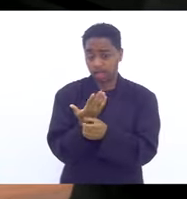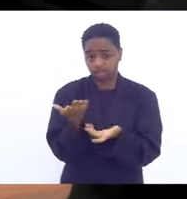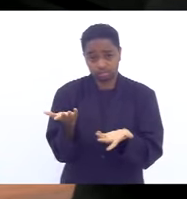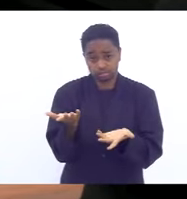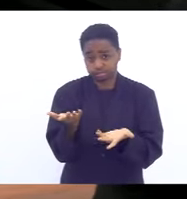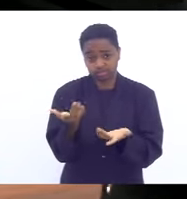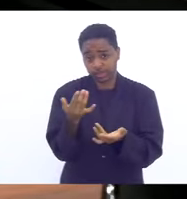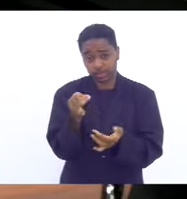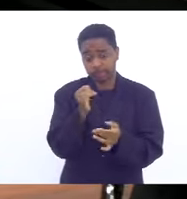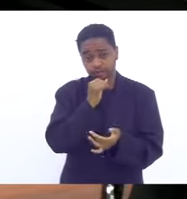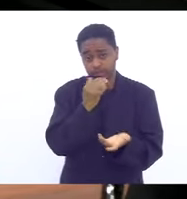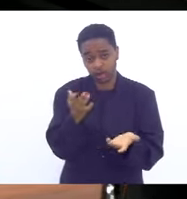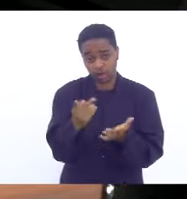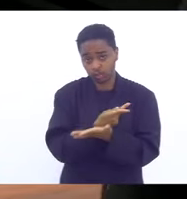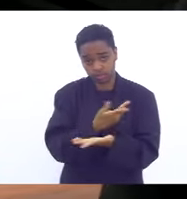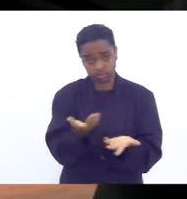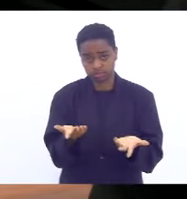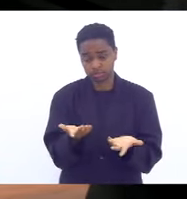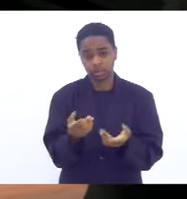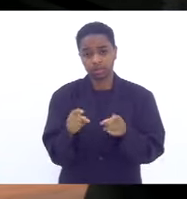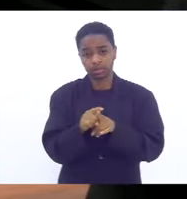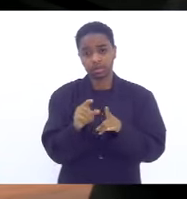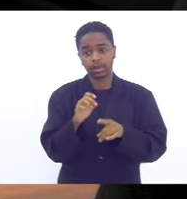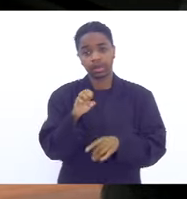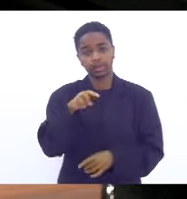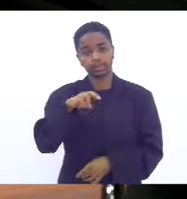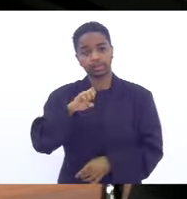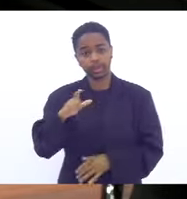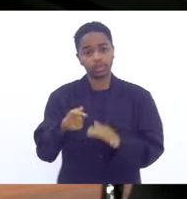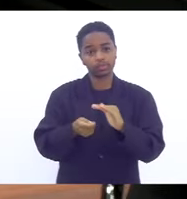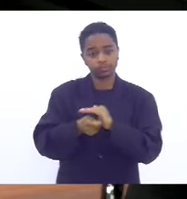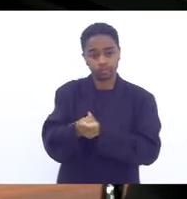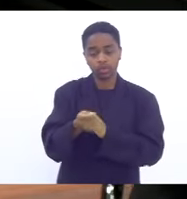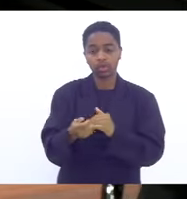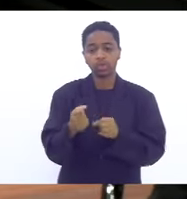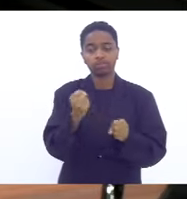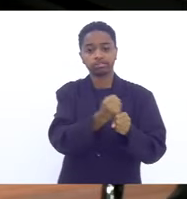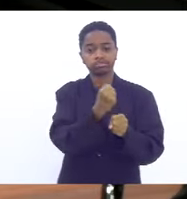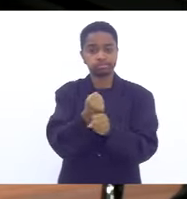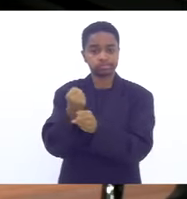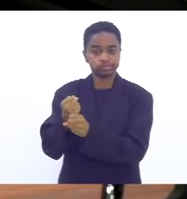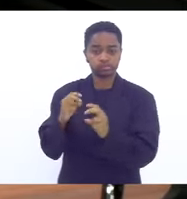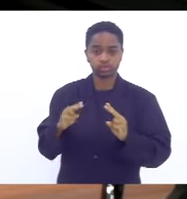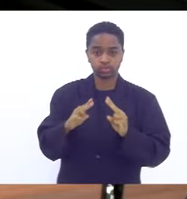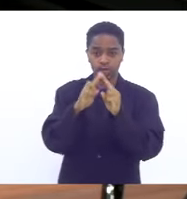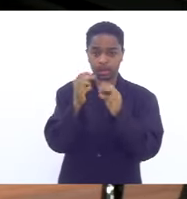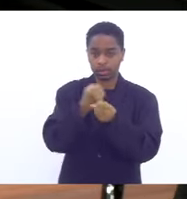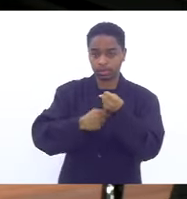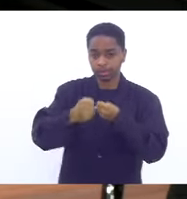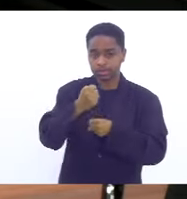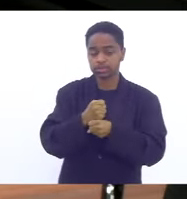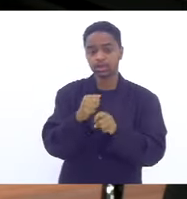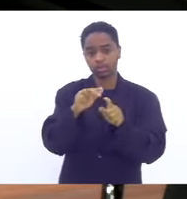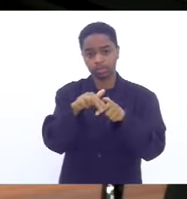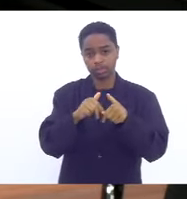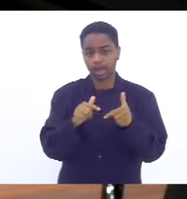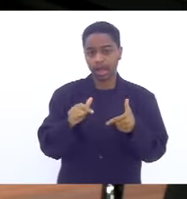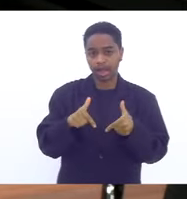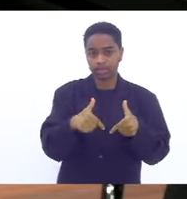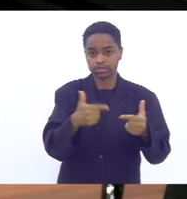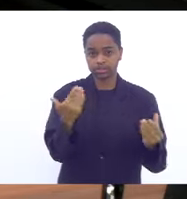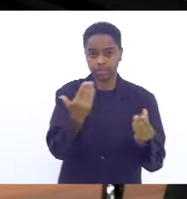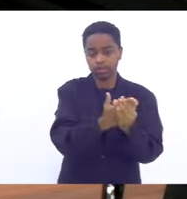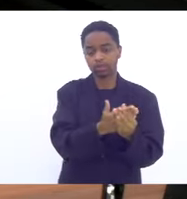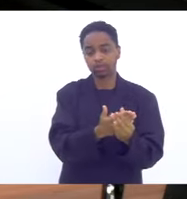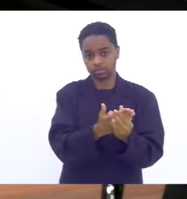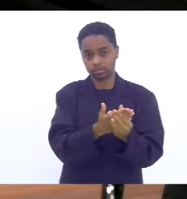está acontecendo. A Enel fez investimento lá em Casimiro, construiu uma subestação, né, no ano passado, por conta de uma ação